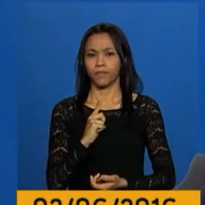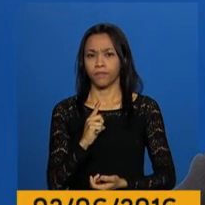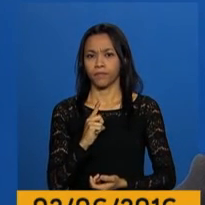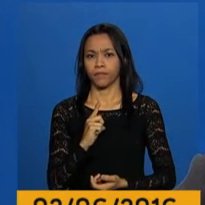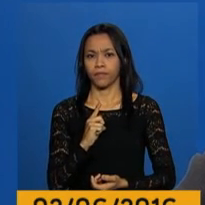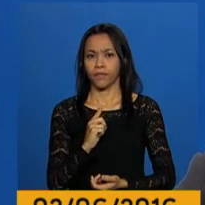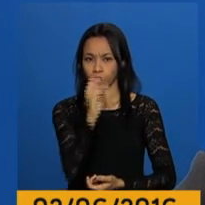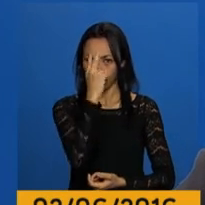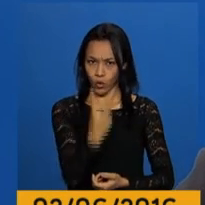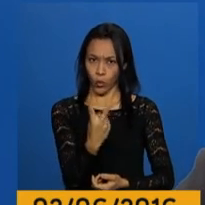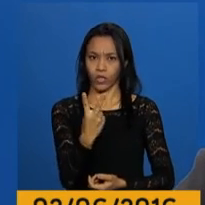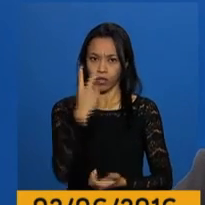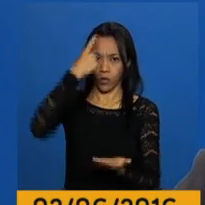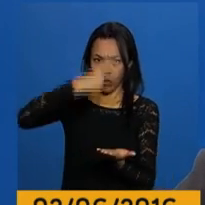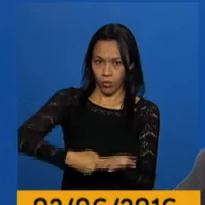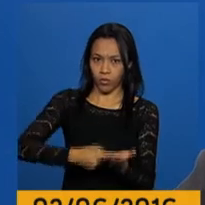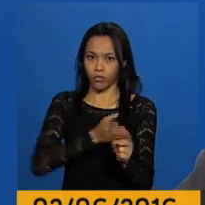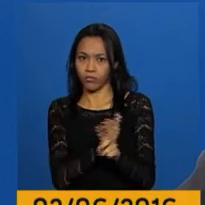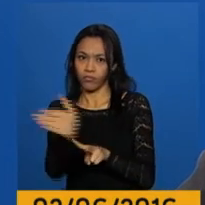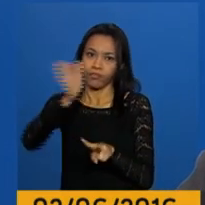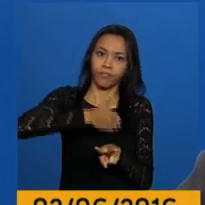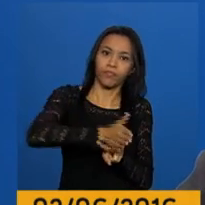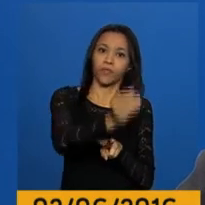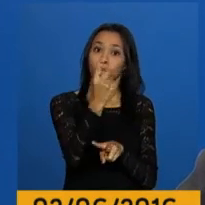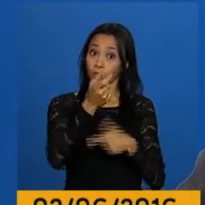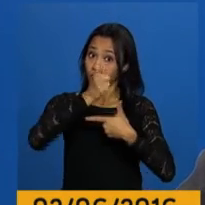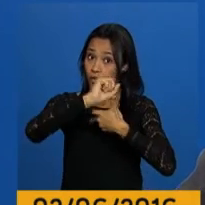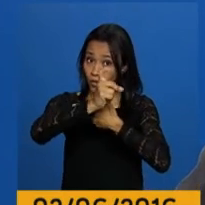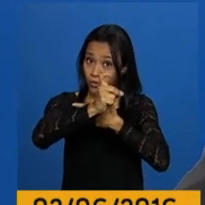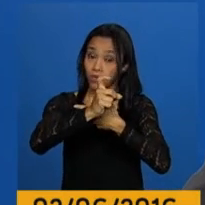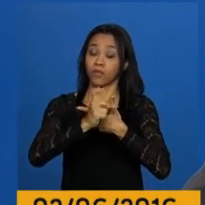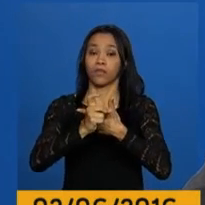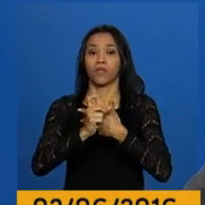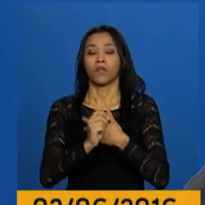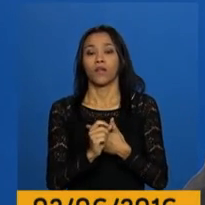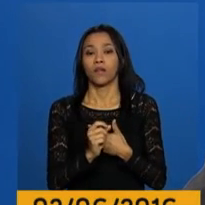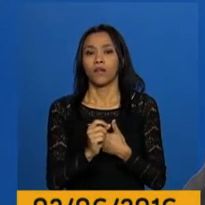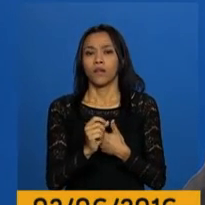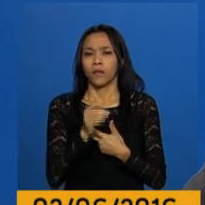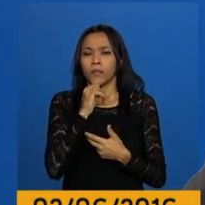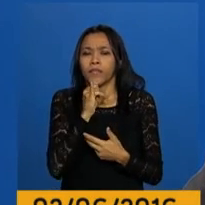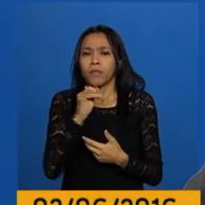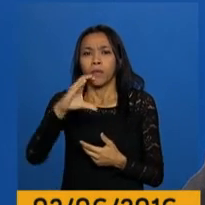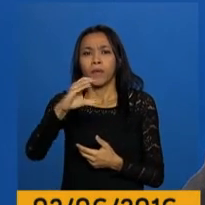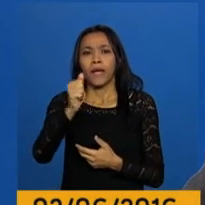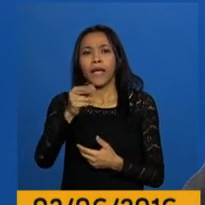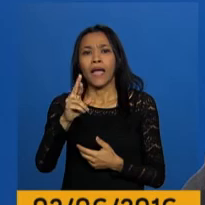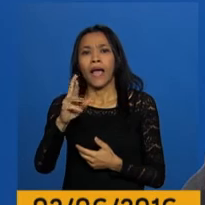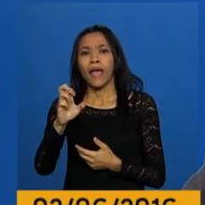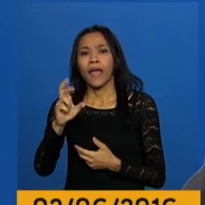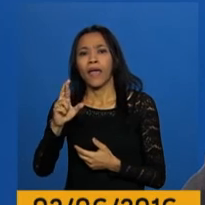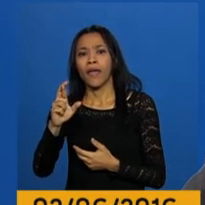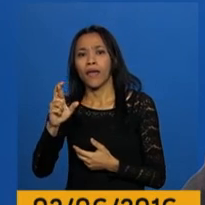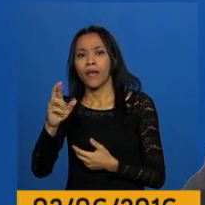dois tipos principais de acordos, com a chamada, o chamado carreirão, que é a carreira básica do